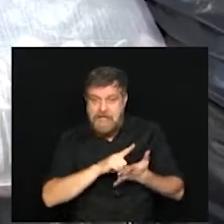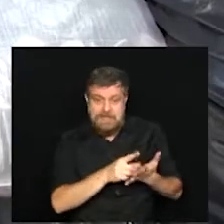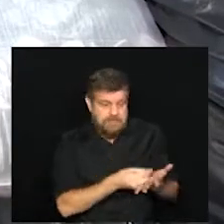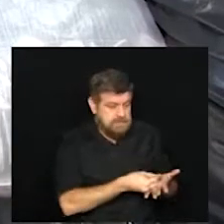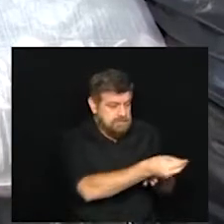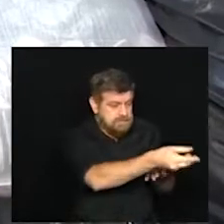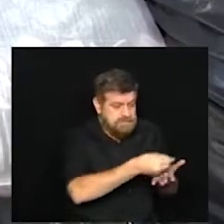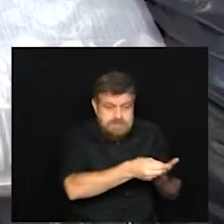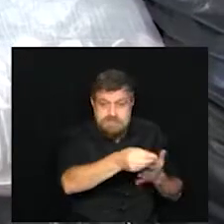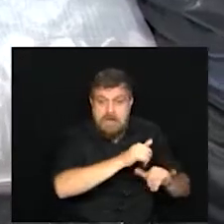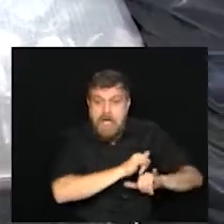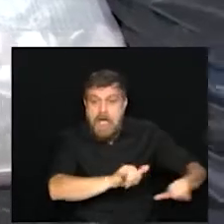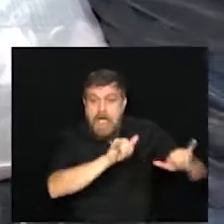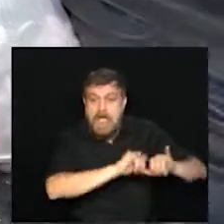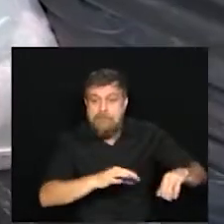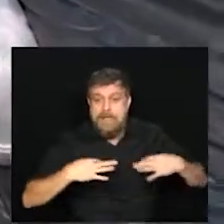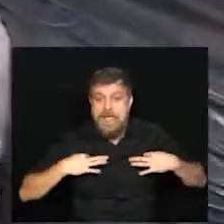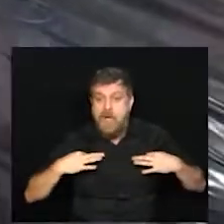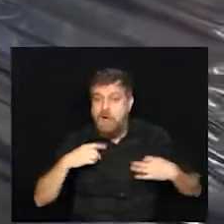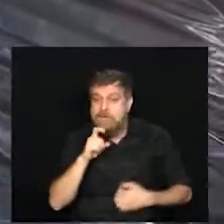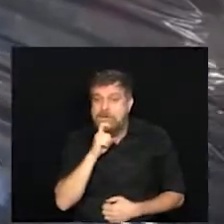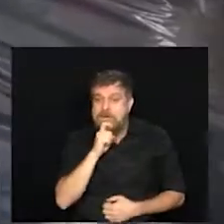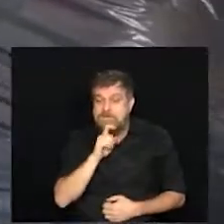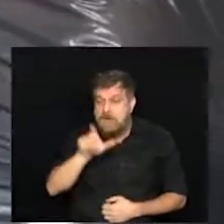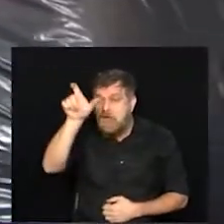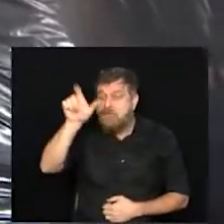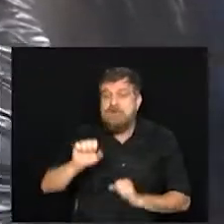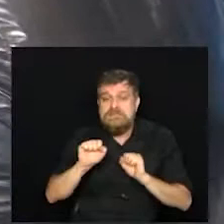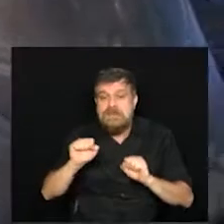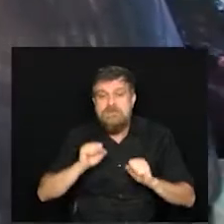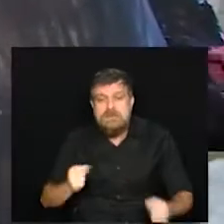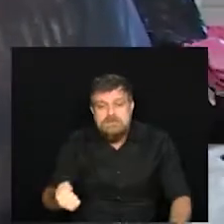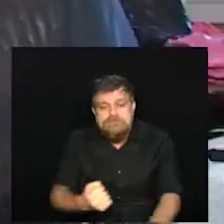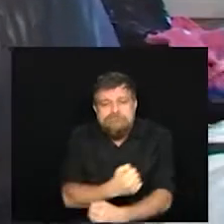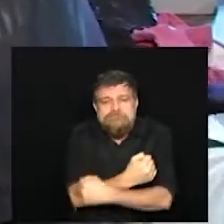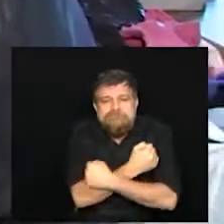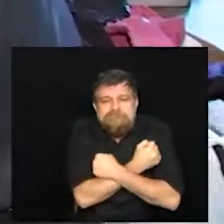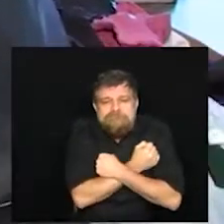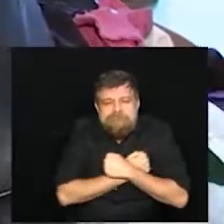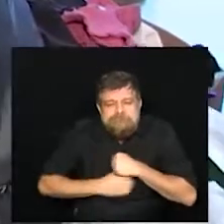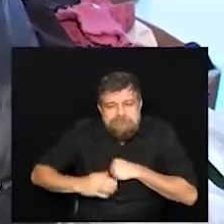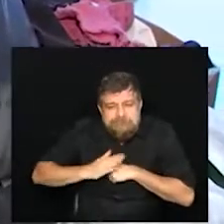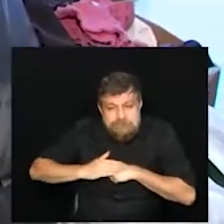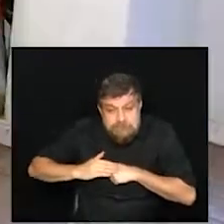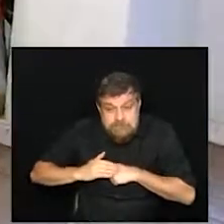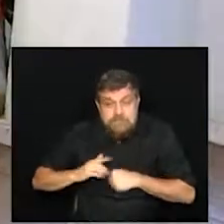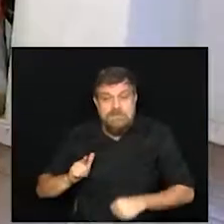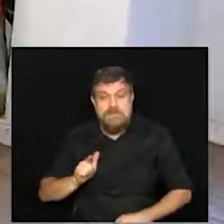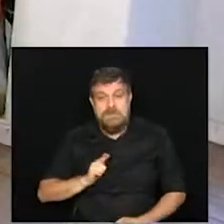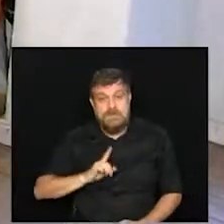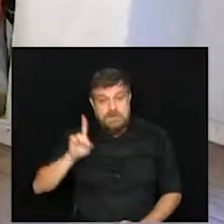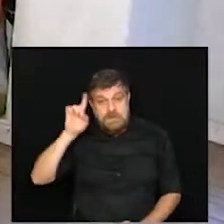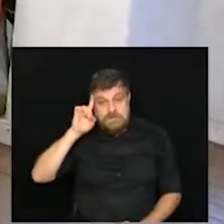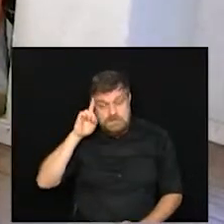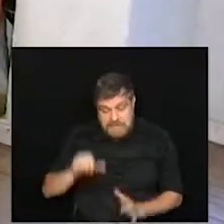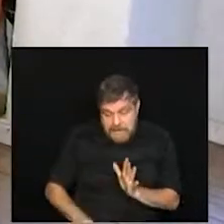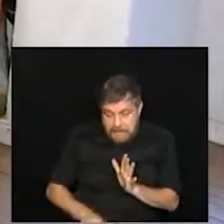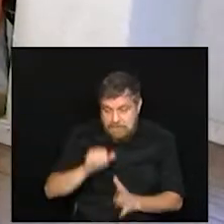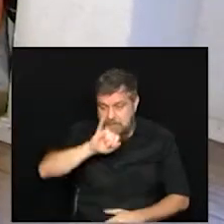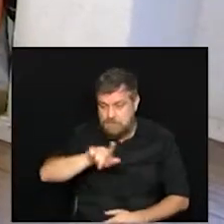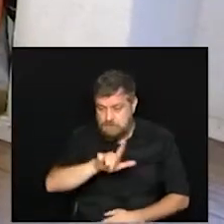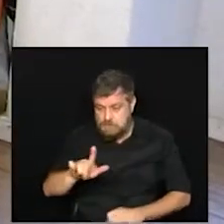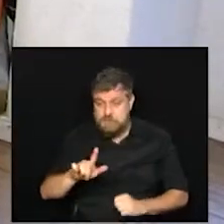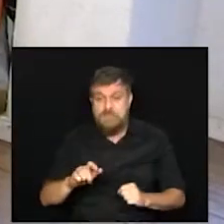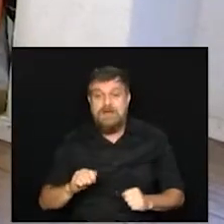campanha do agasalho, cujo lema é "Sua roupa pode abraçar você". No último dia 1º de julho, a Câmara já tinha